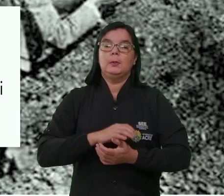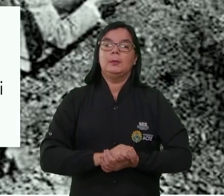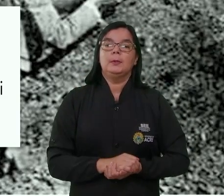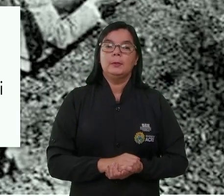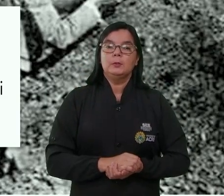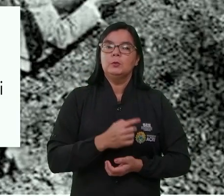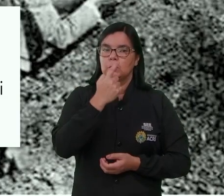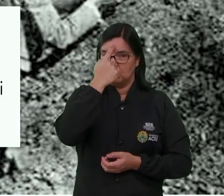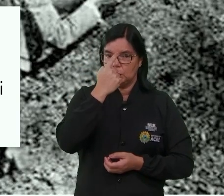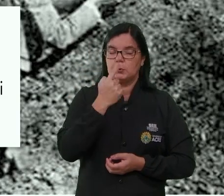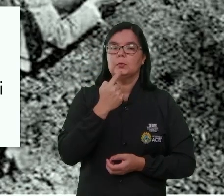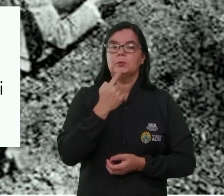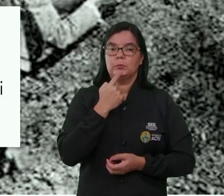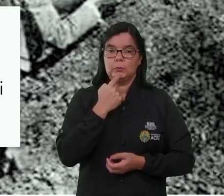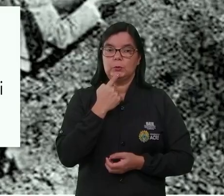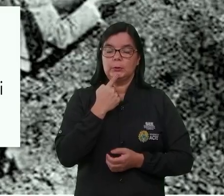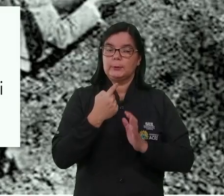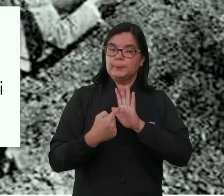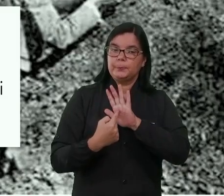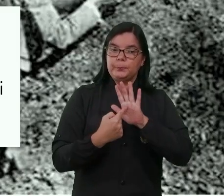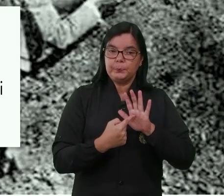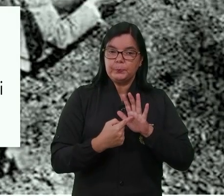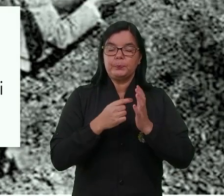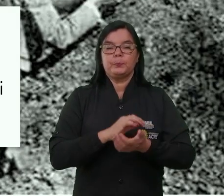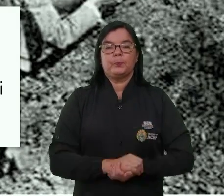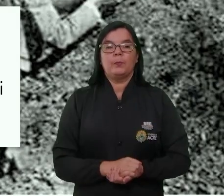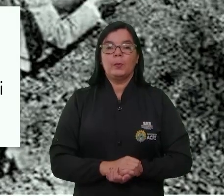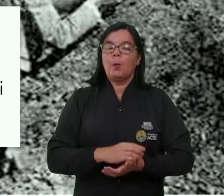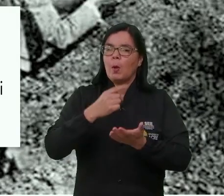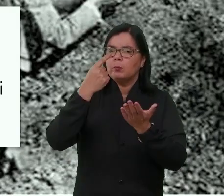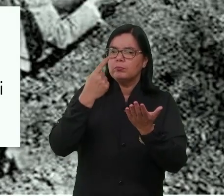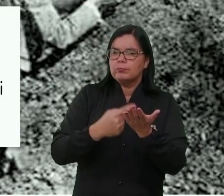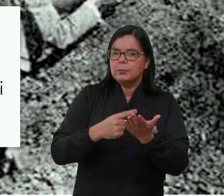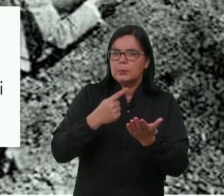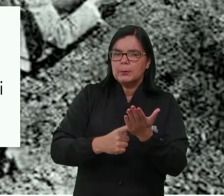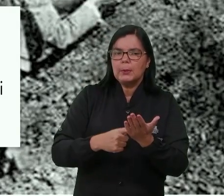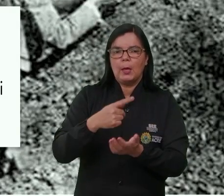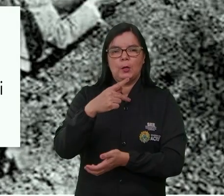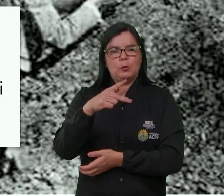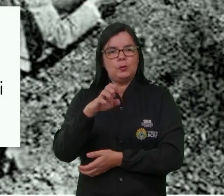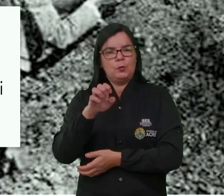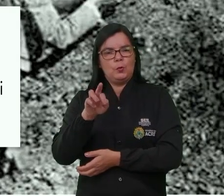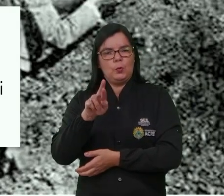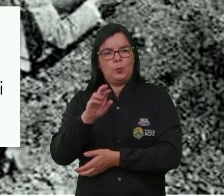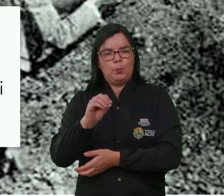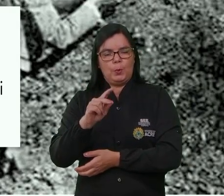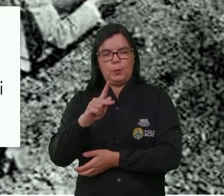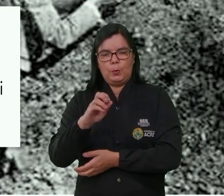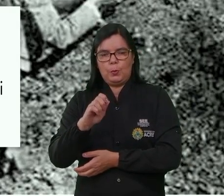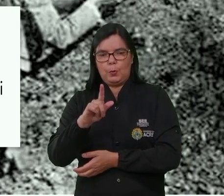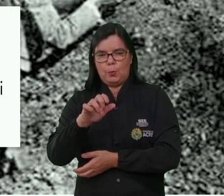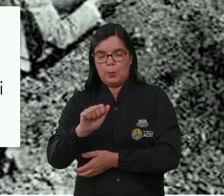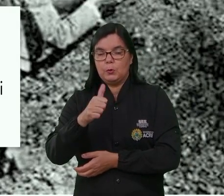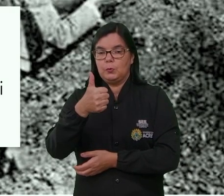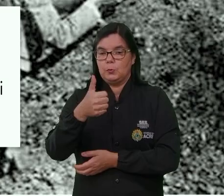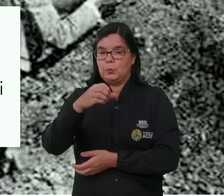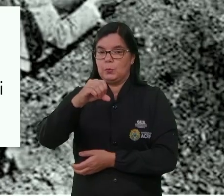essa imagem está se reportando. O Tratado de Petrópolis, de